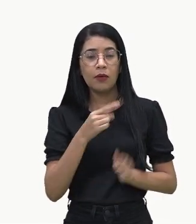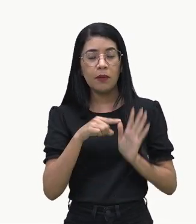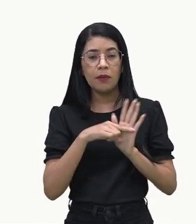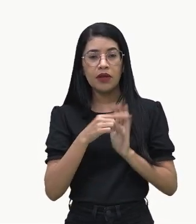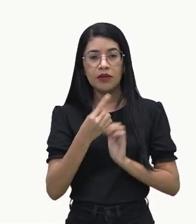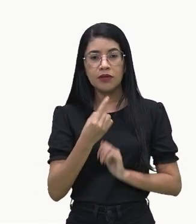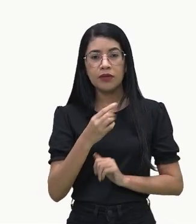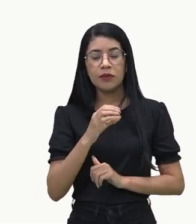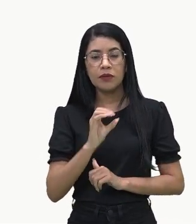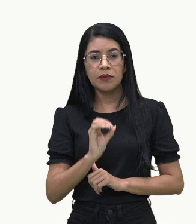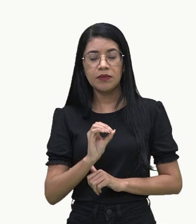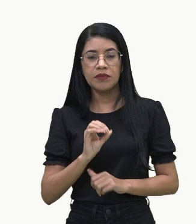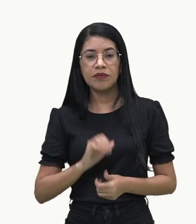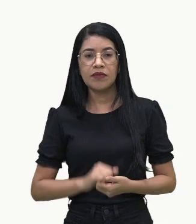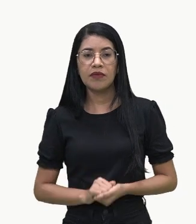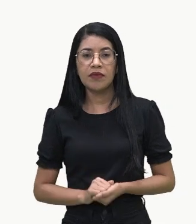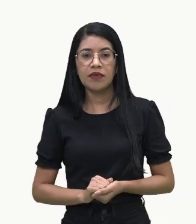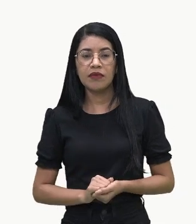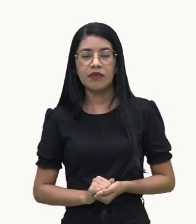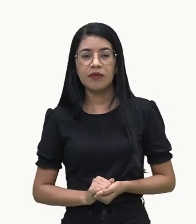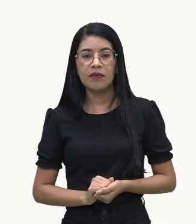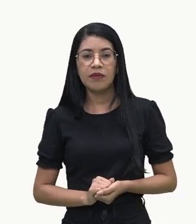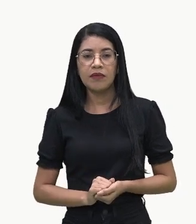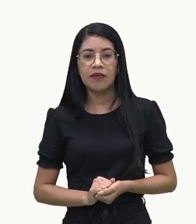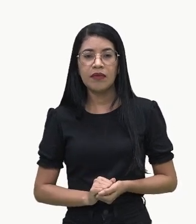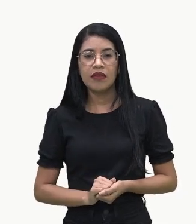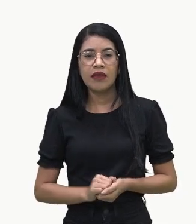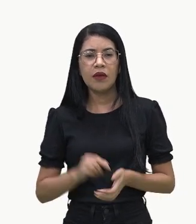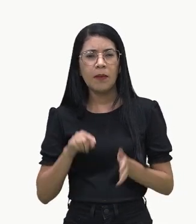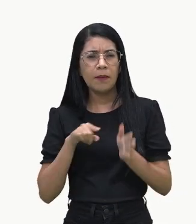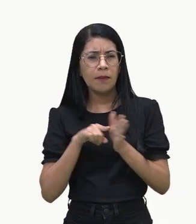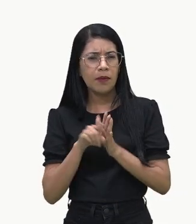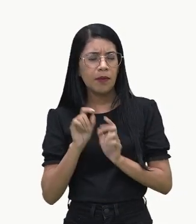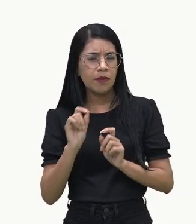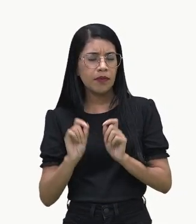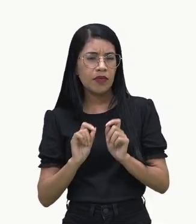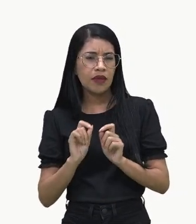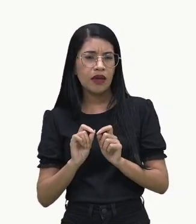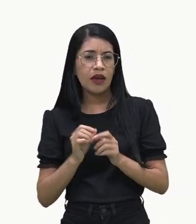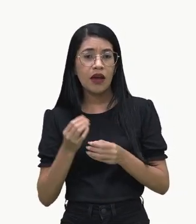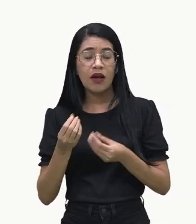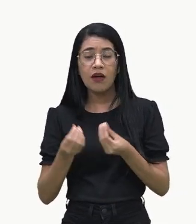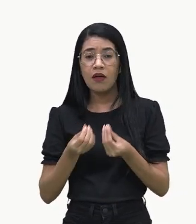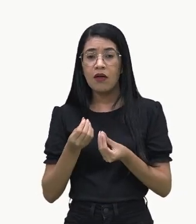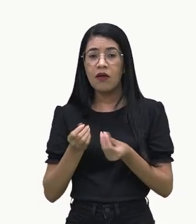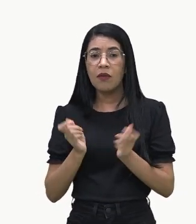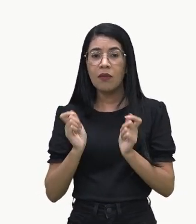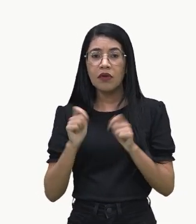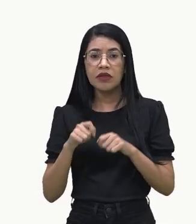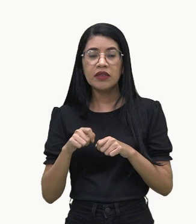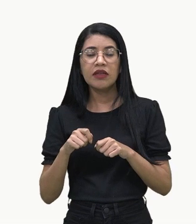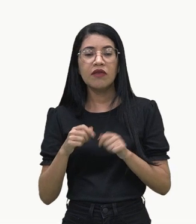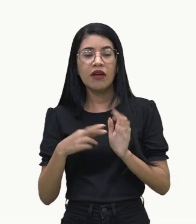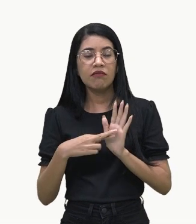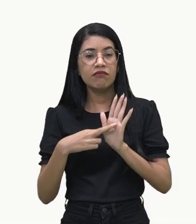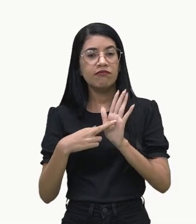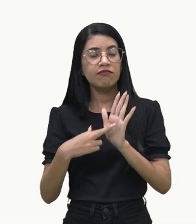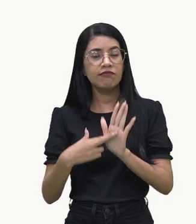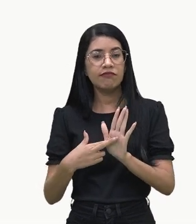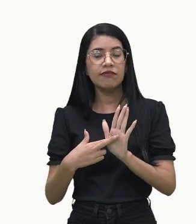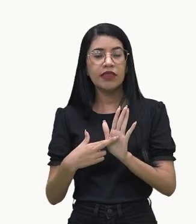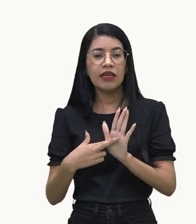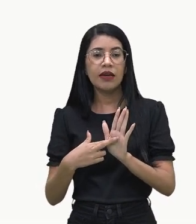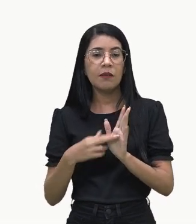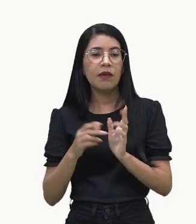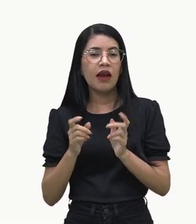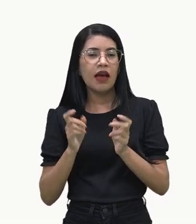1 vai ficar 0. Vocês não fizeram a pergunta, não? Como é que isso daqui vai ser representado para